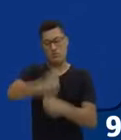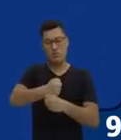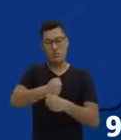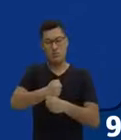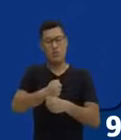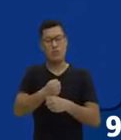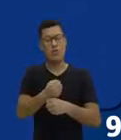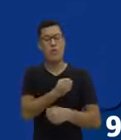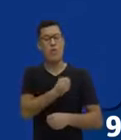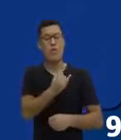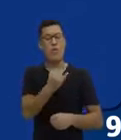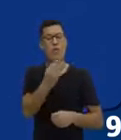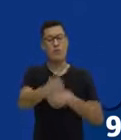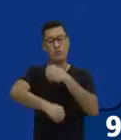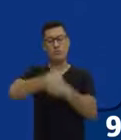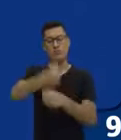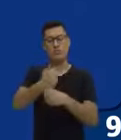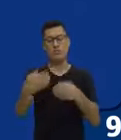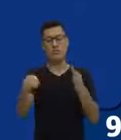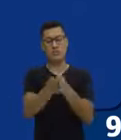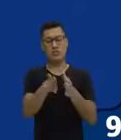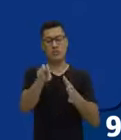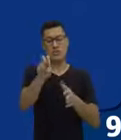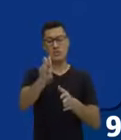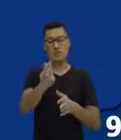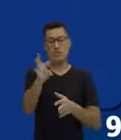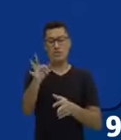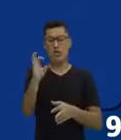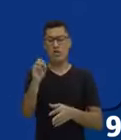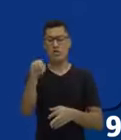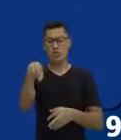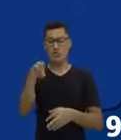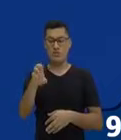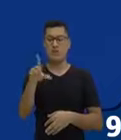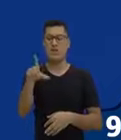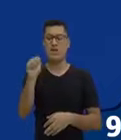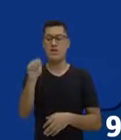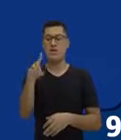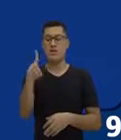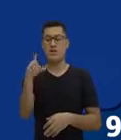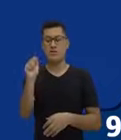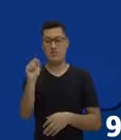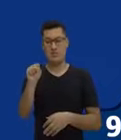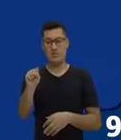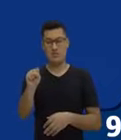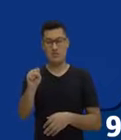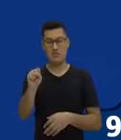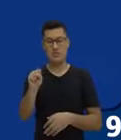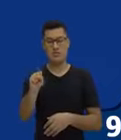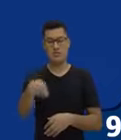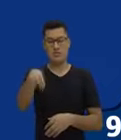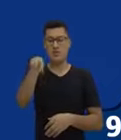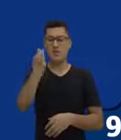quantos anos ela vai chegar em 5 toneladas, tá? Vamos lembrar, então, que 5